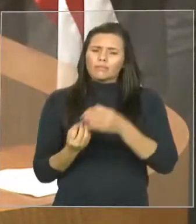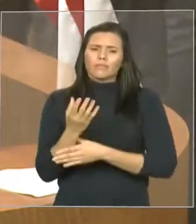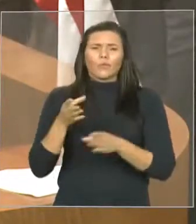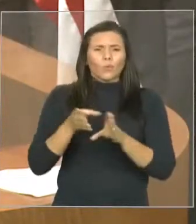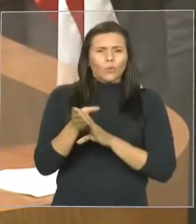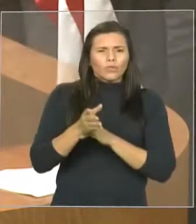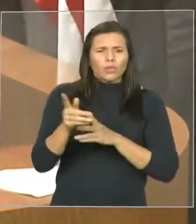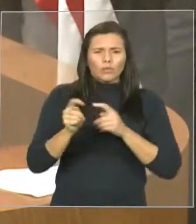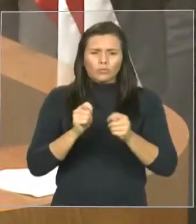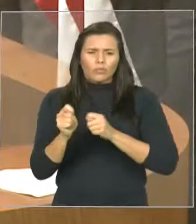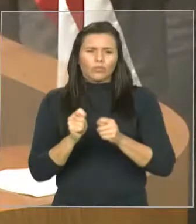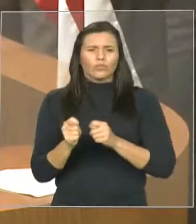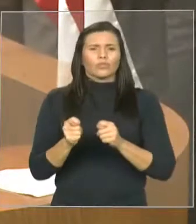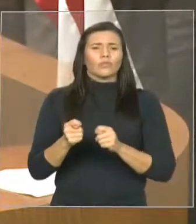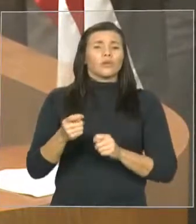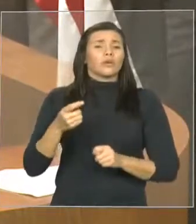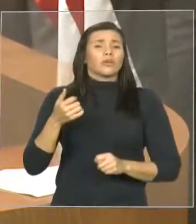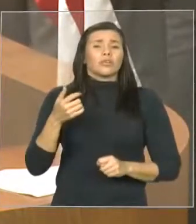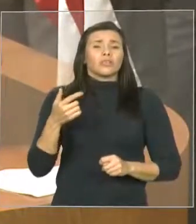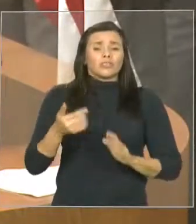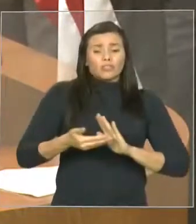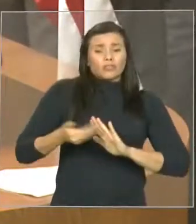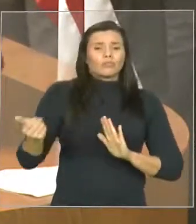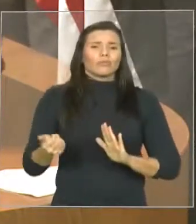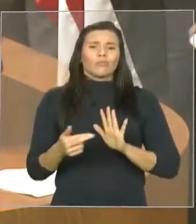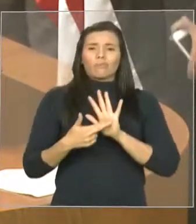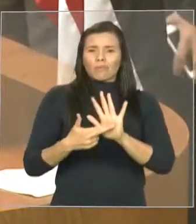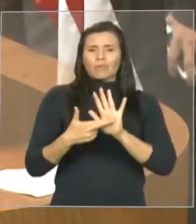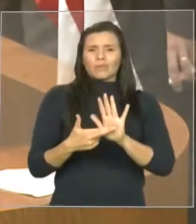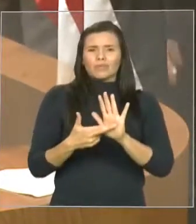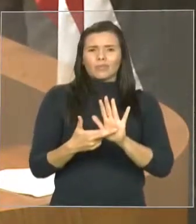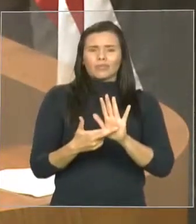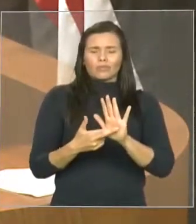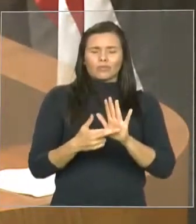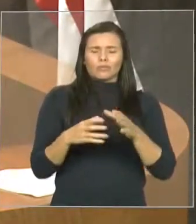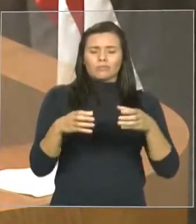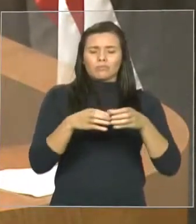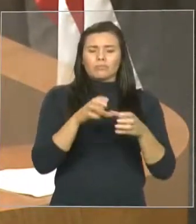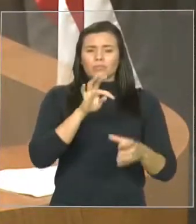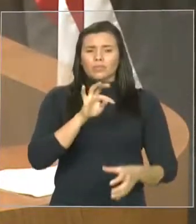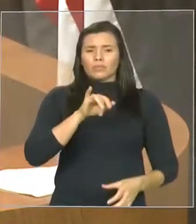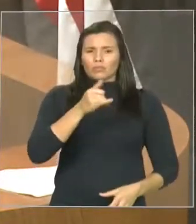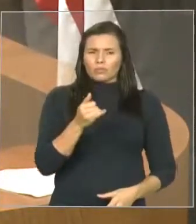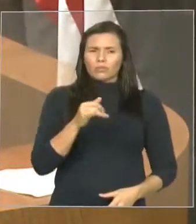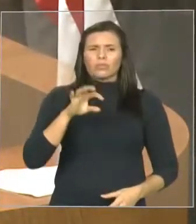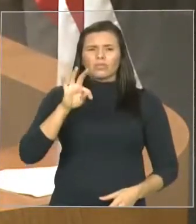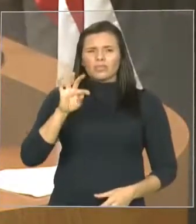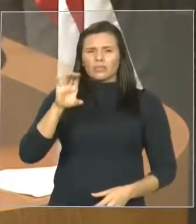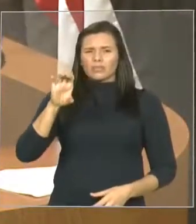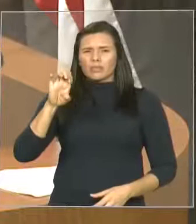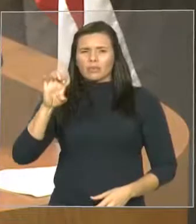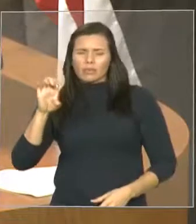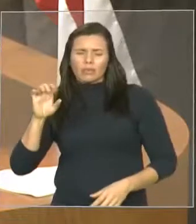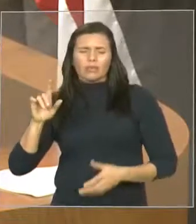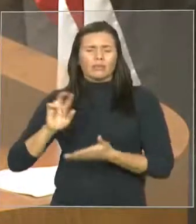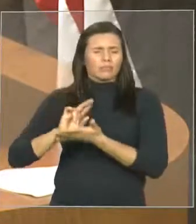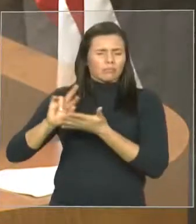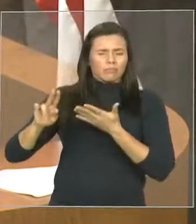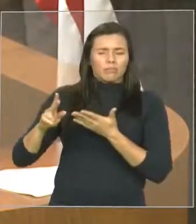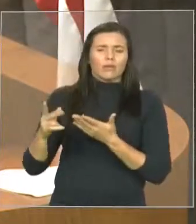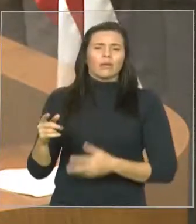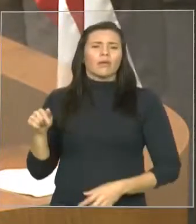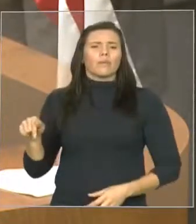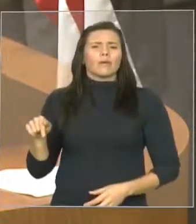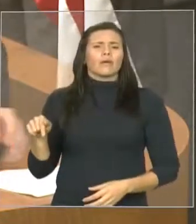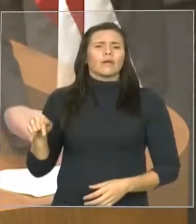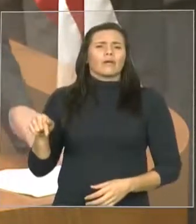Público, do Poder Judiciário, dos militares. Por quê? Para ele dizer o que tem que fazer e a pessoa fazer da forma como ele